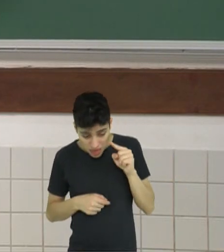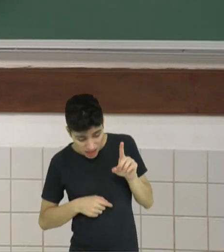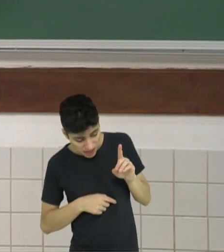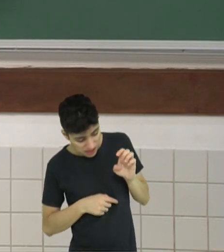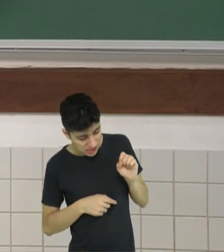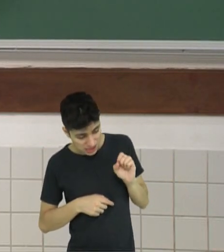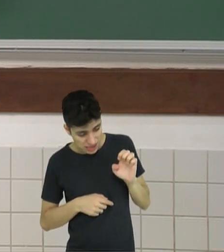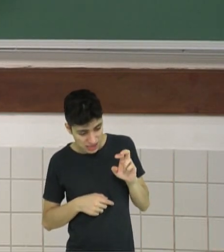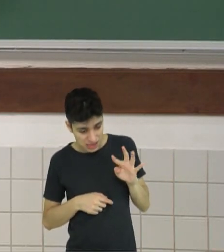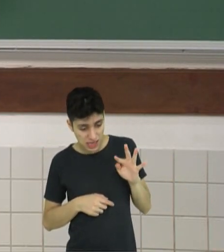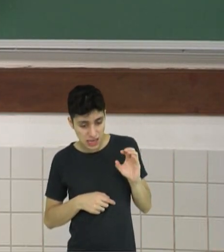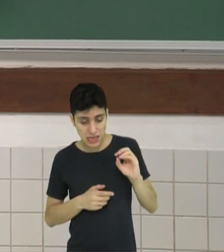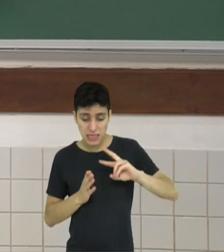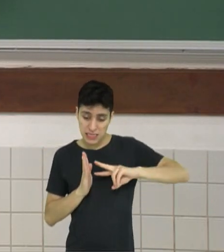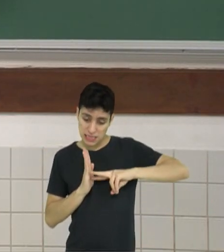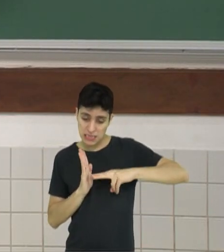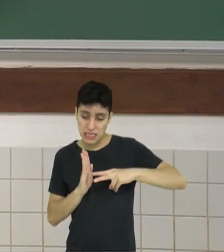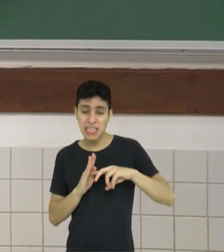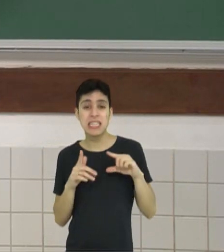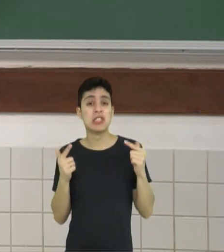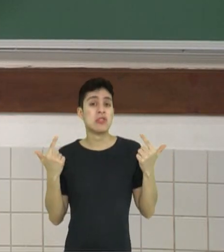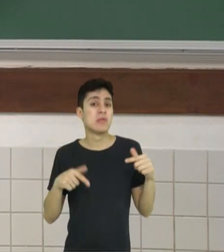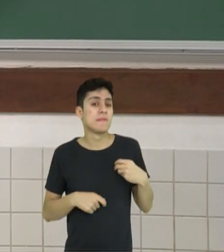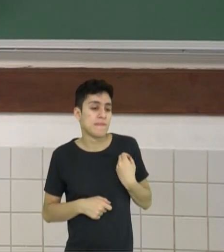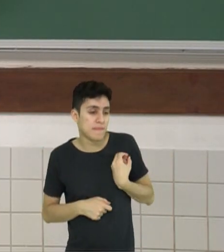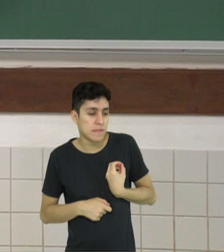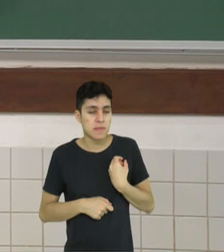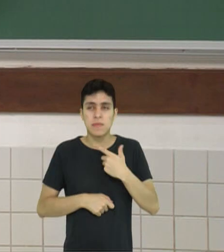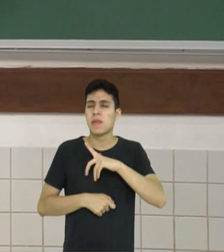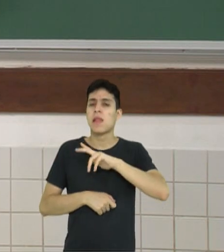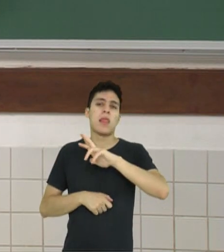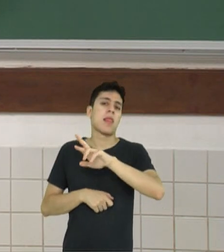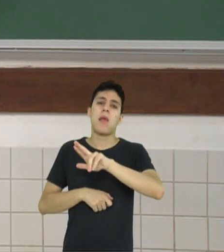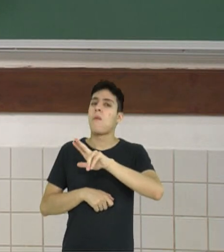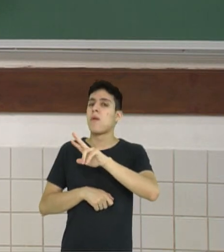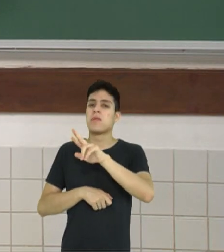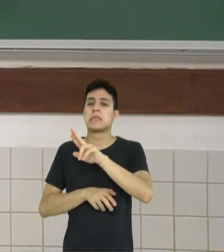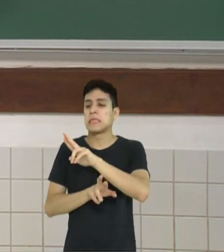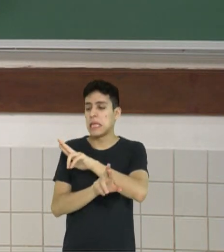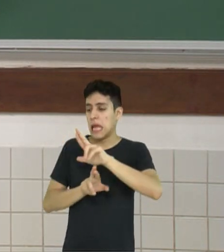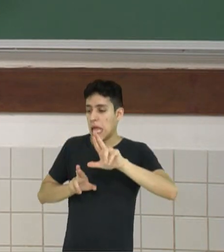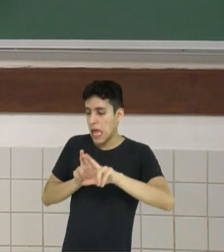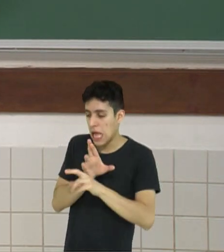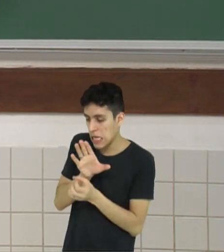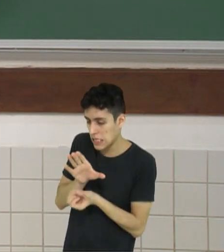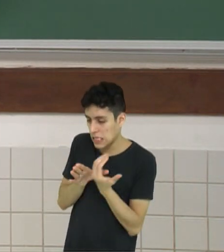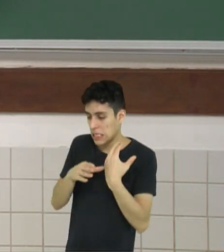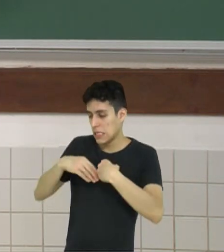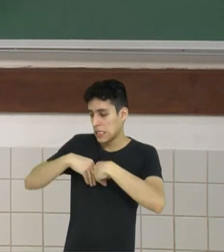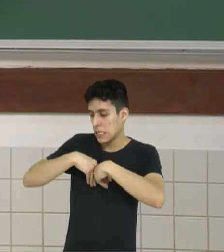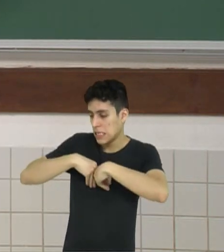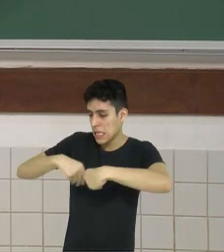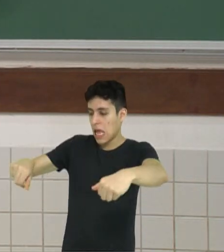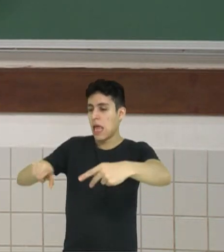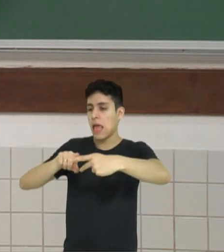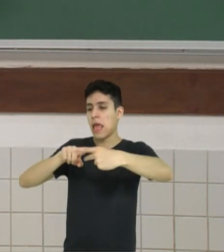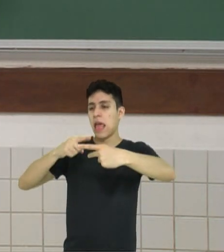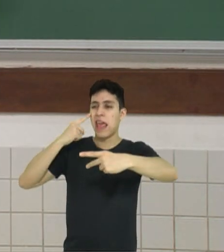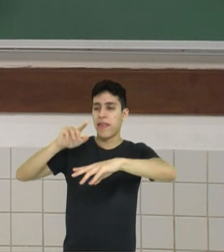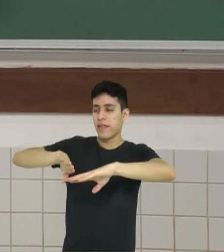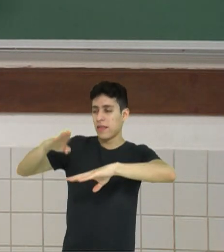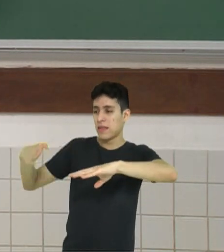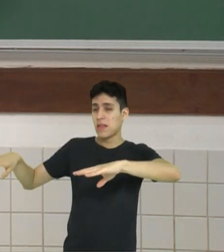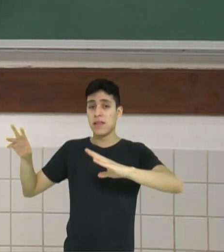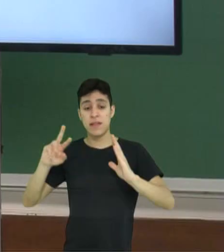dizer desabitado. Não está relacionado diretamente à formação de relevo, ao clima, né? Então, são